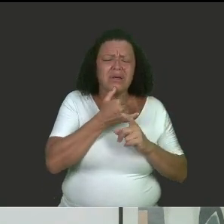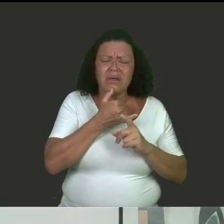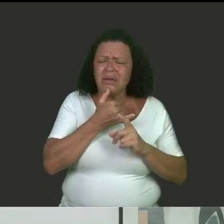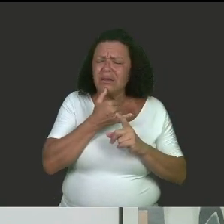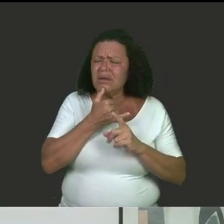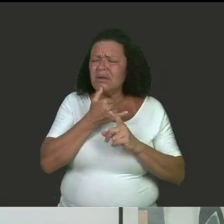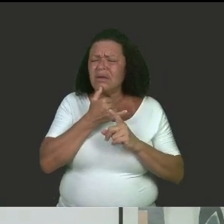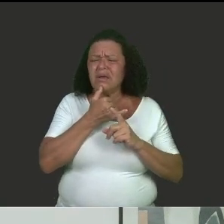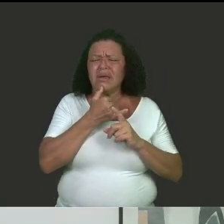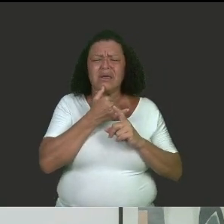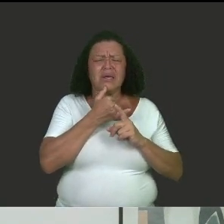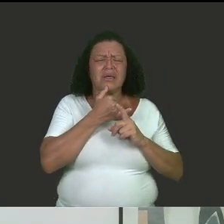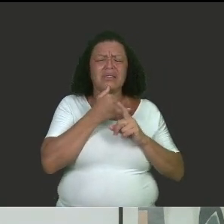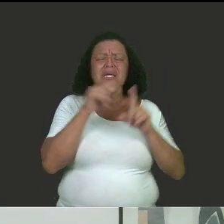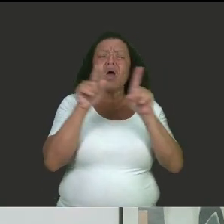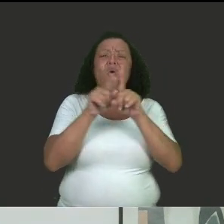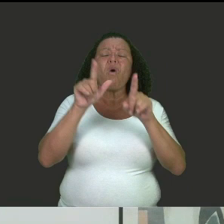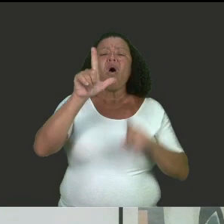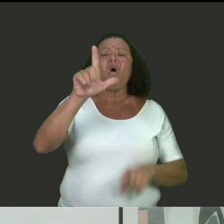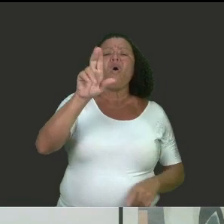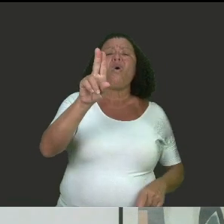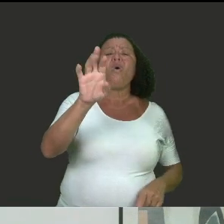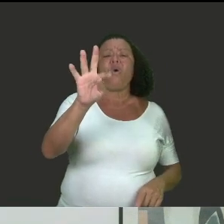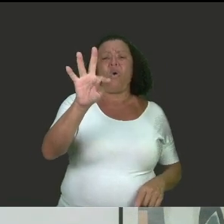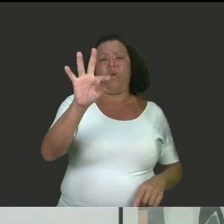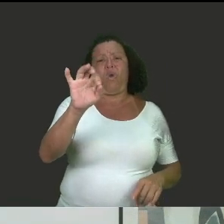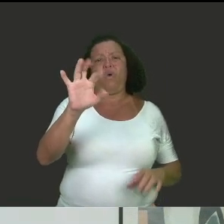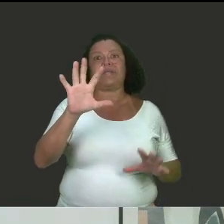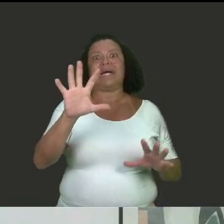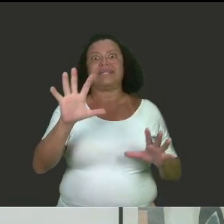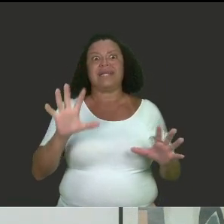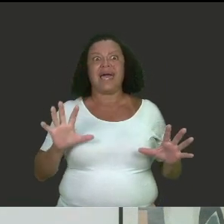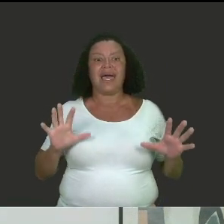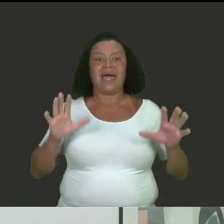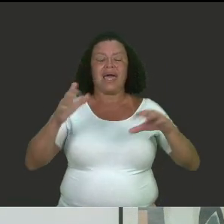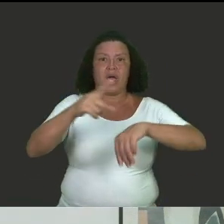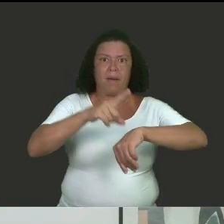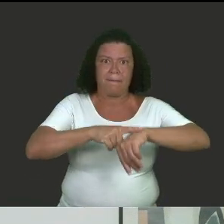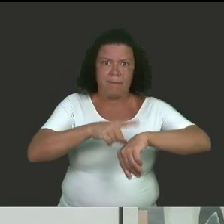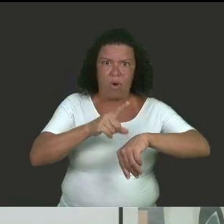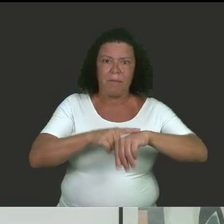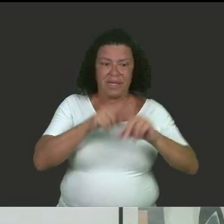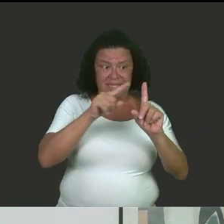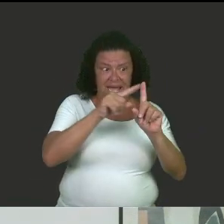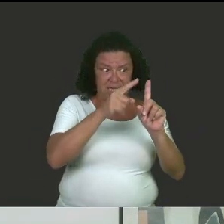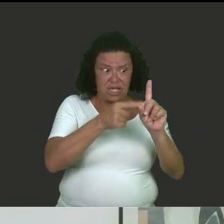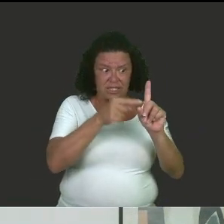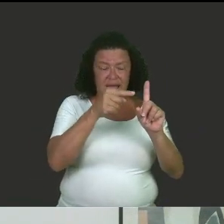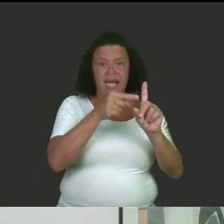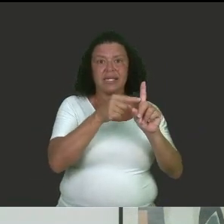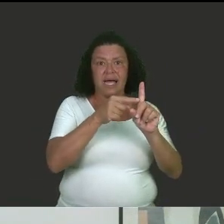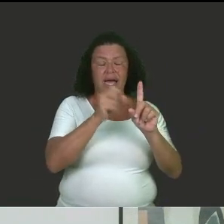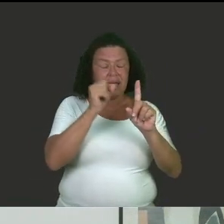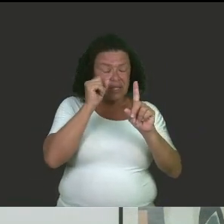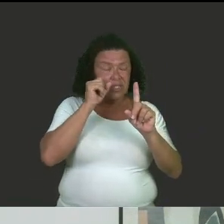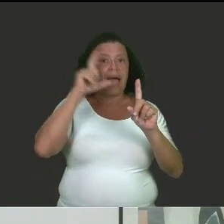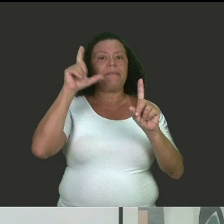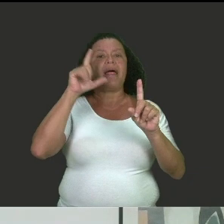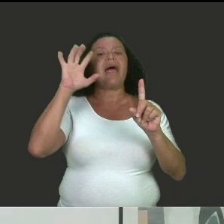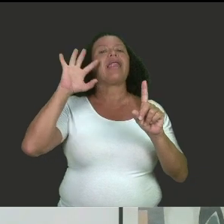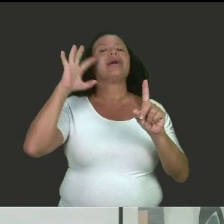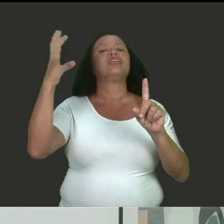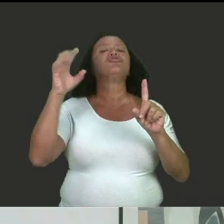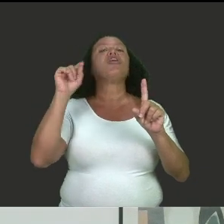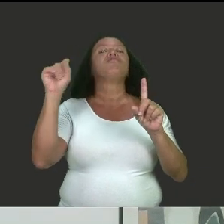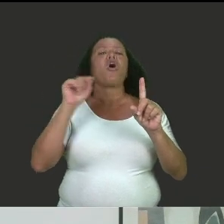de fato. Até que, em determinado momento da gestação, ela desperta e ela resolve se